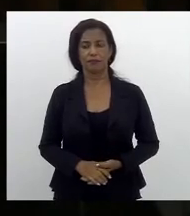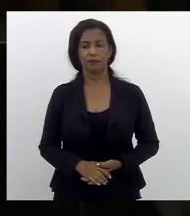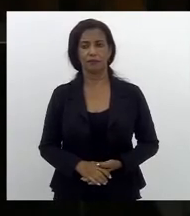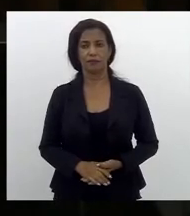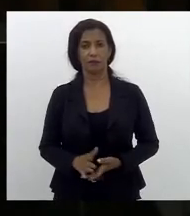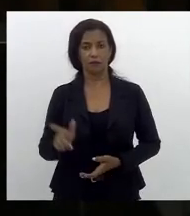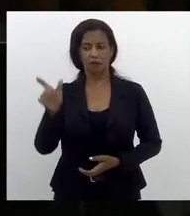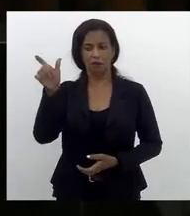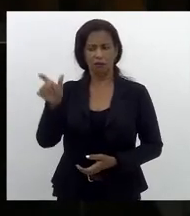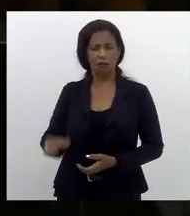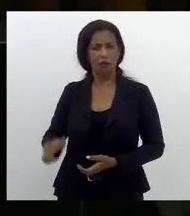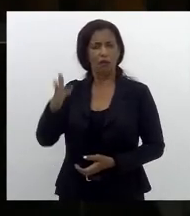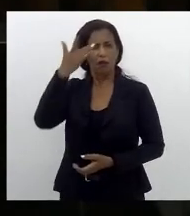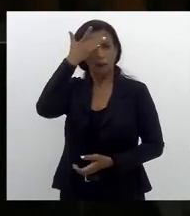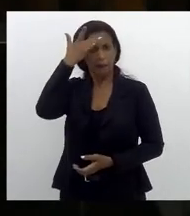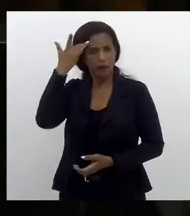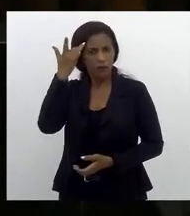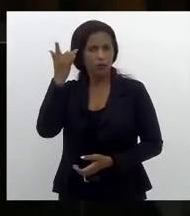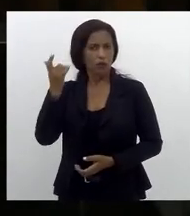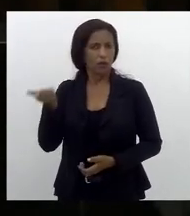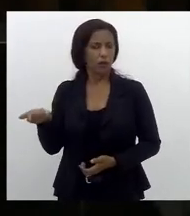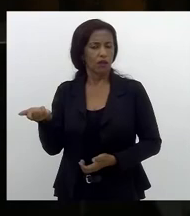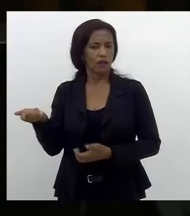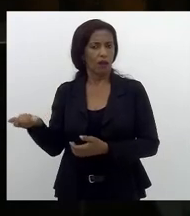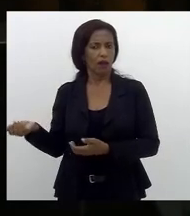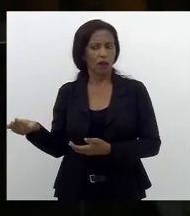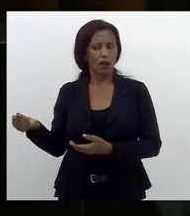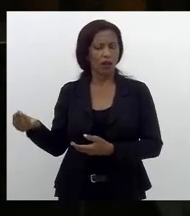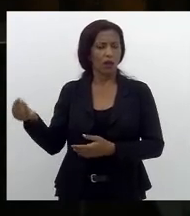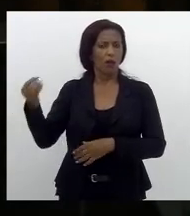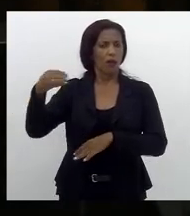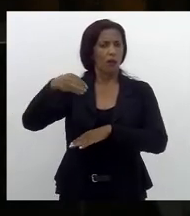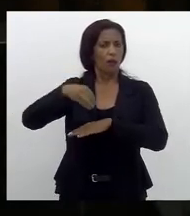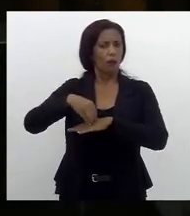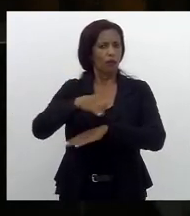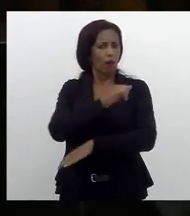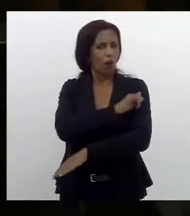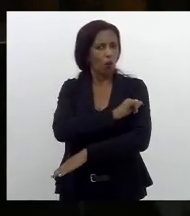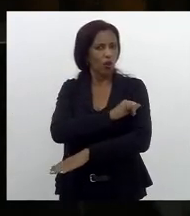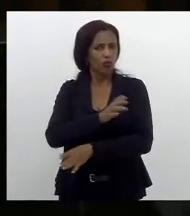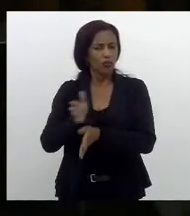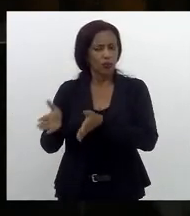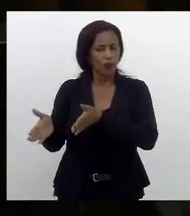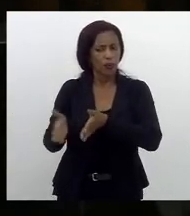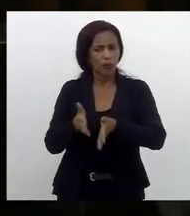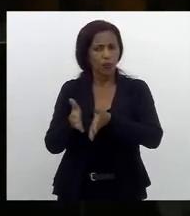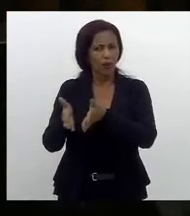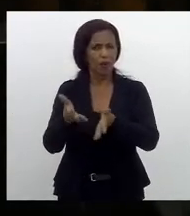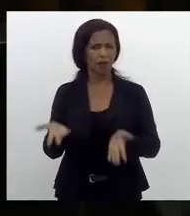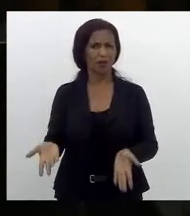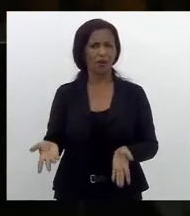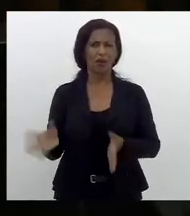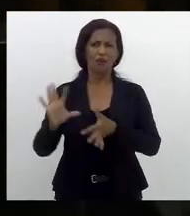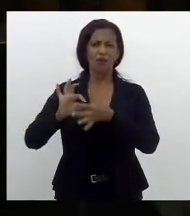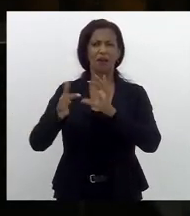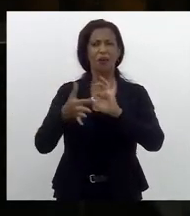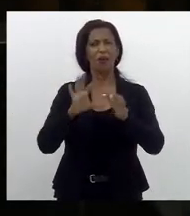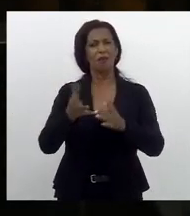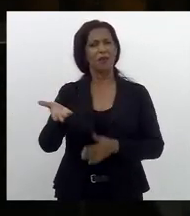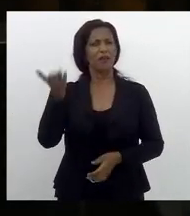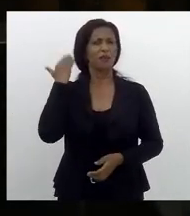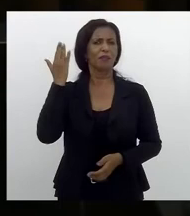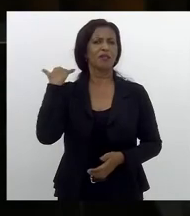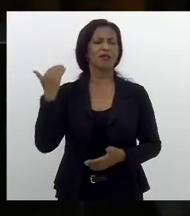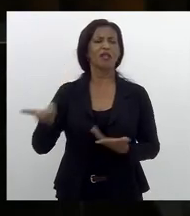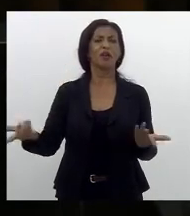uma pessoa que vai colocar o Rio de Janeiro nos trilhos, não fez isso na época das Olimpíadas, quando isso